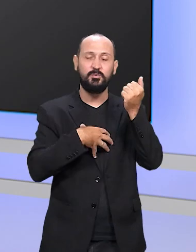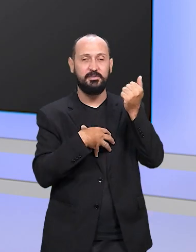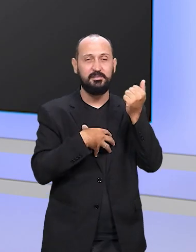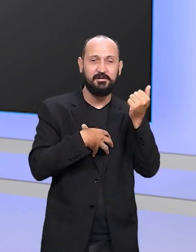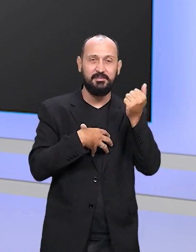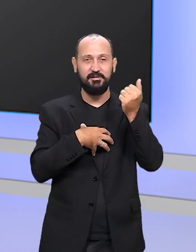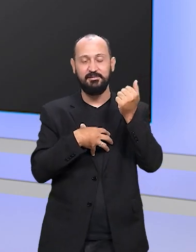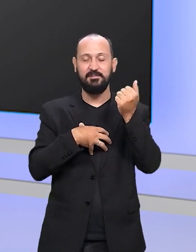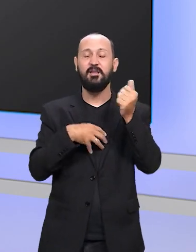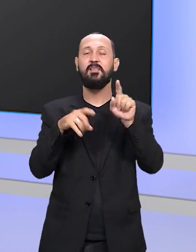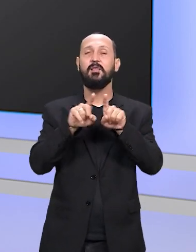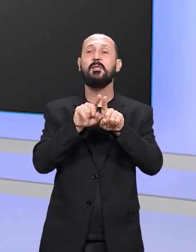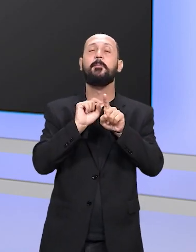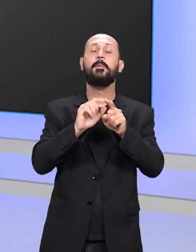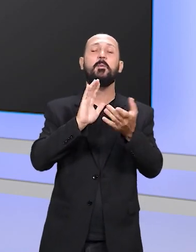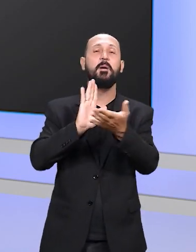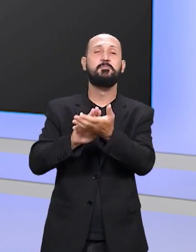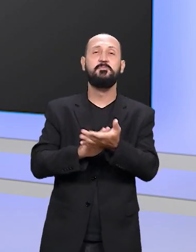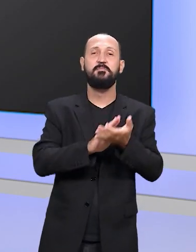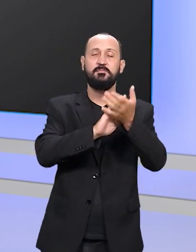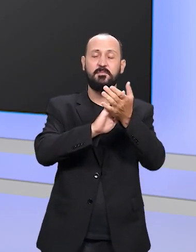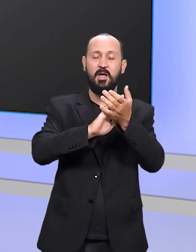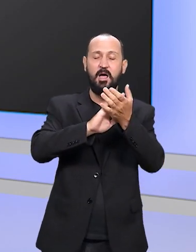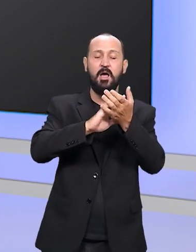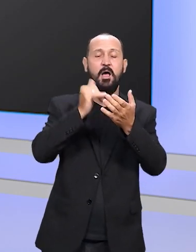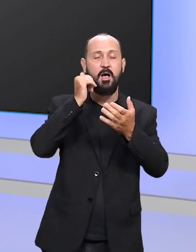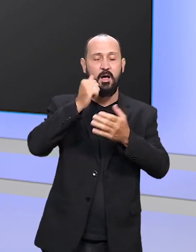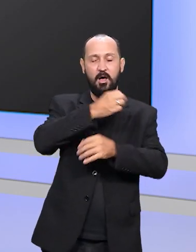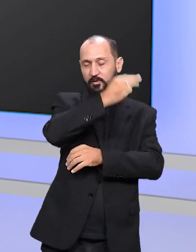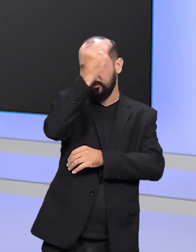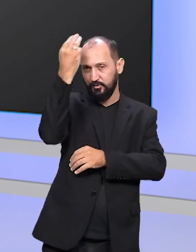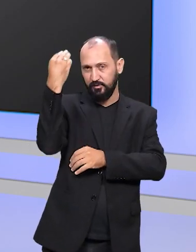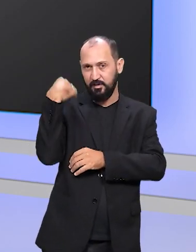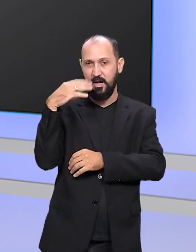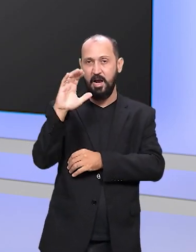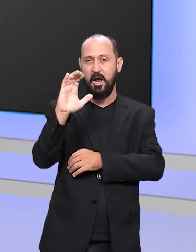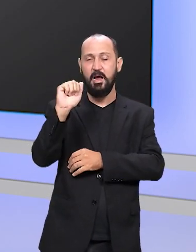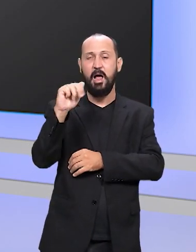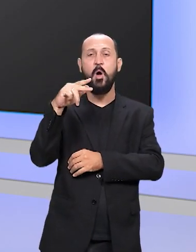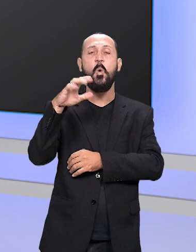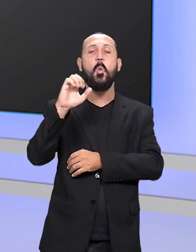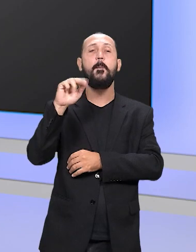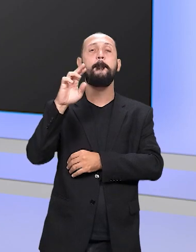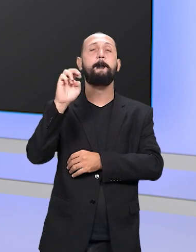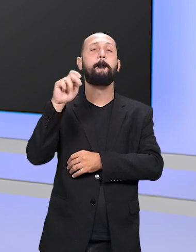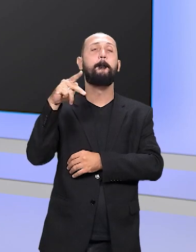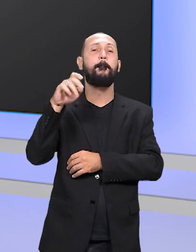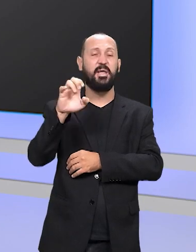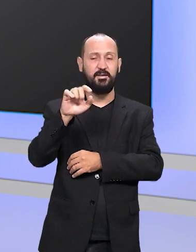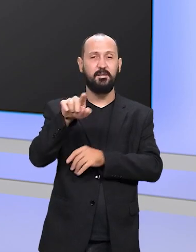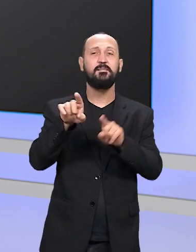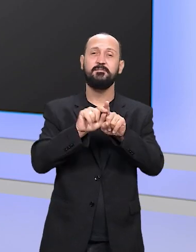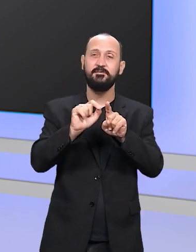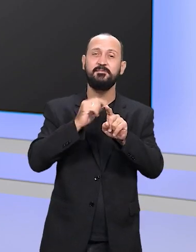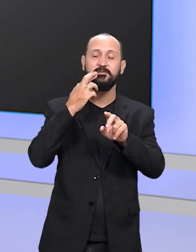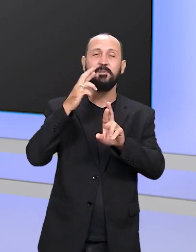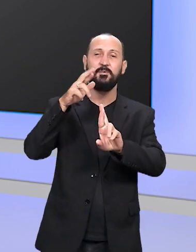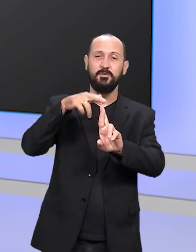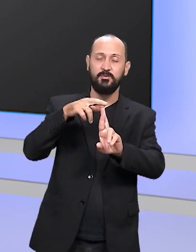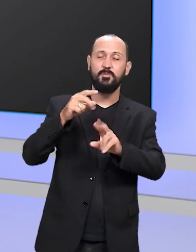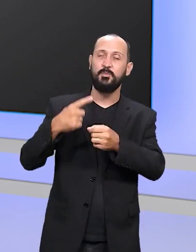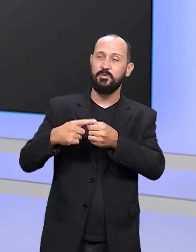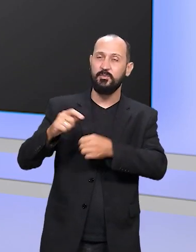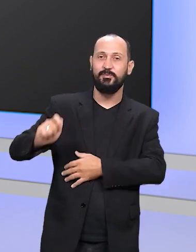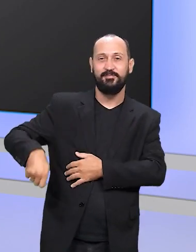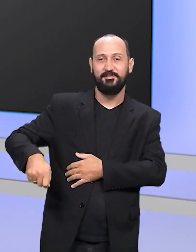que mistura teatro e dança. Acontece também uma homenagem à Nossa Senhora de Cacupé, padroeira do Paraguai